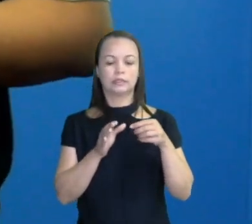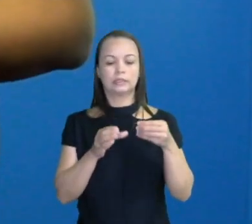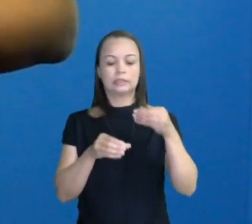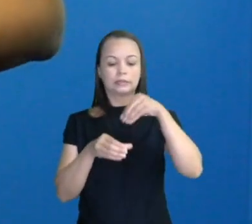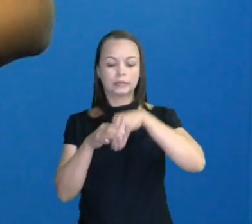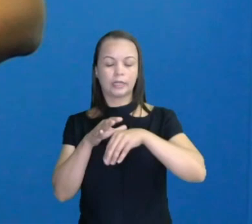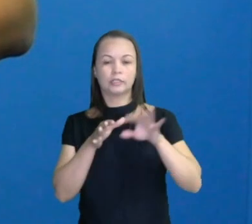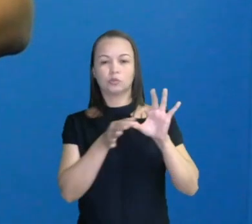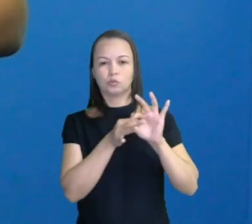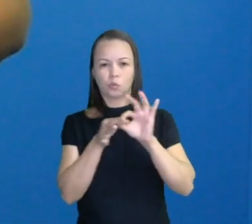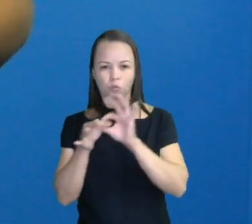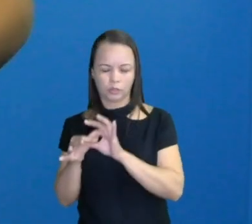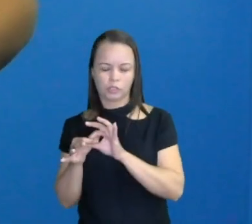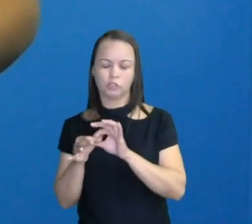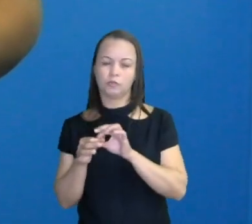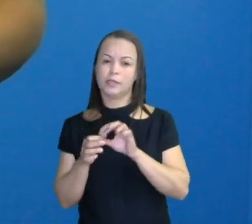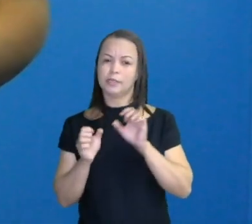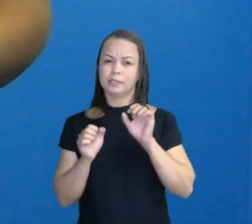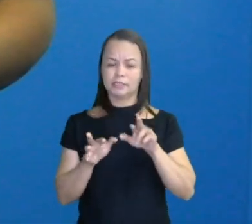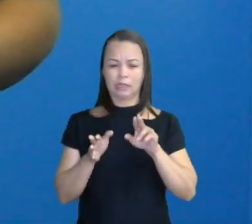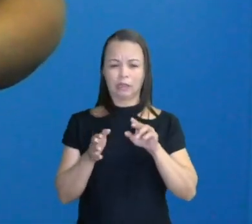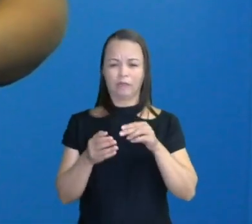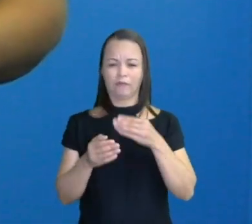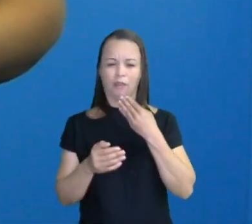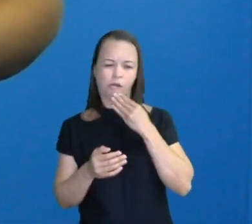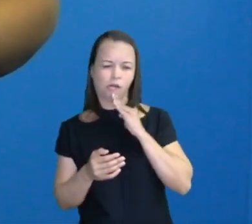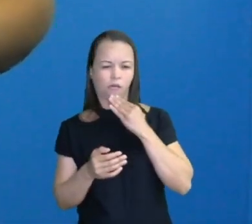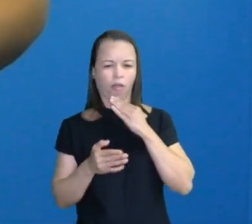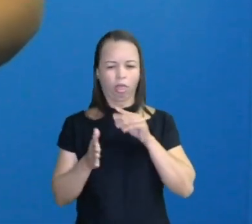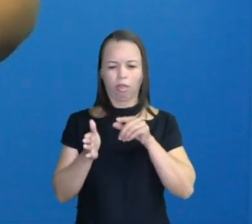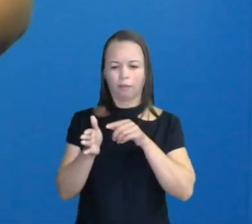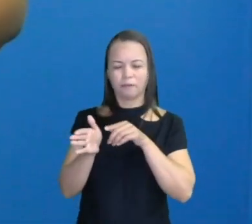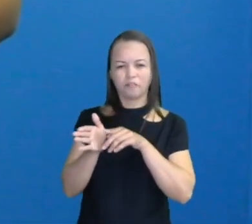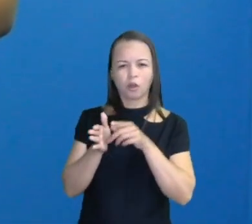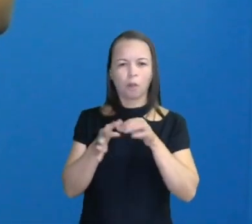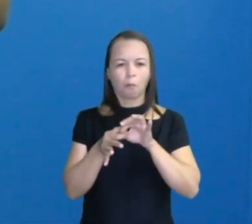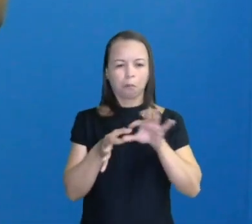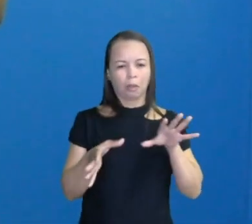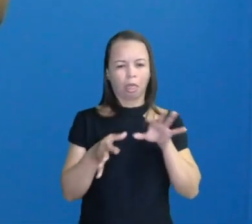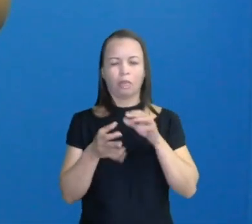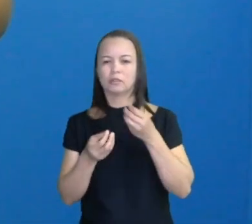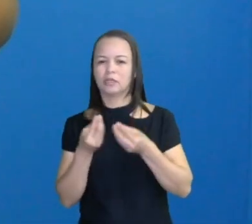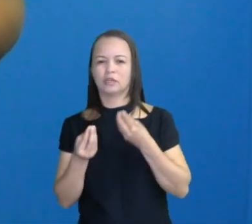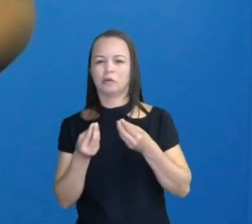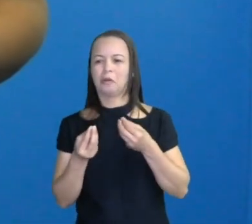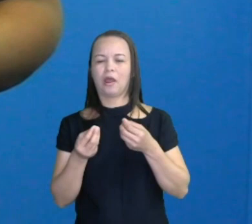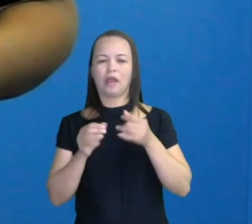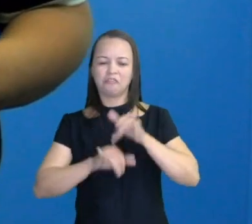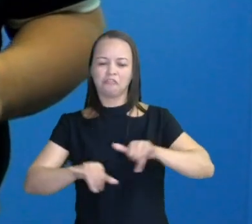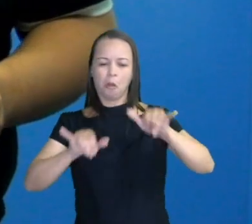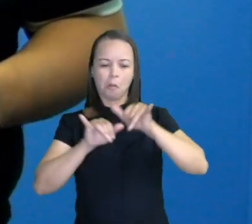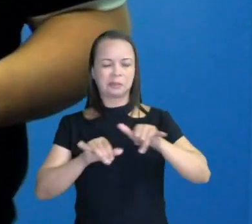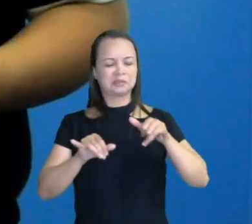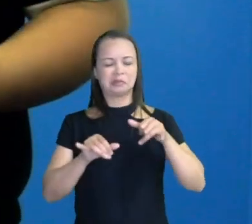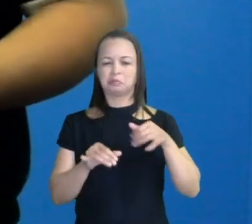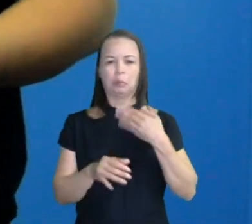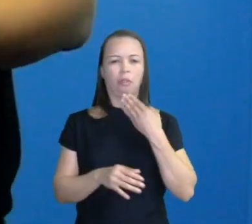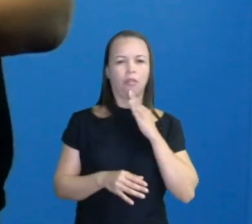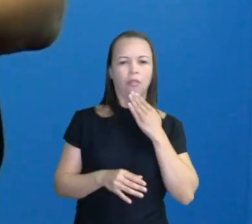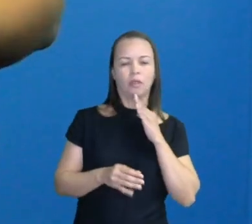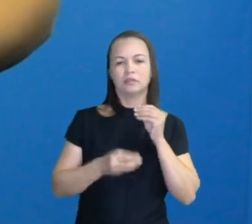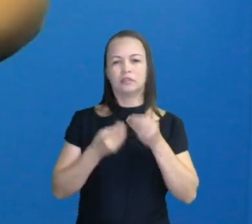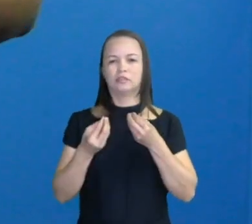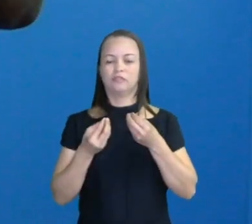Porque se ficar fora de um contexto, provavelmente sua informação ela será danificada. Ela não chegará de